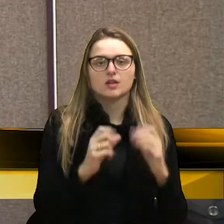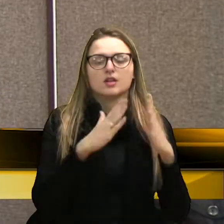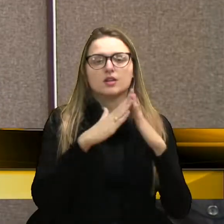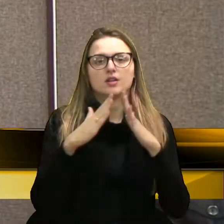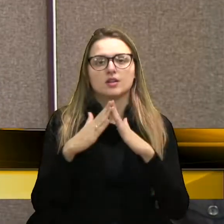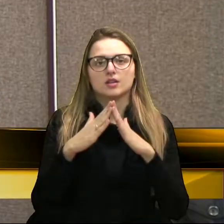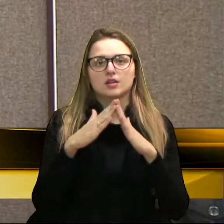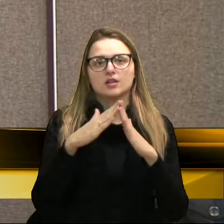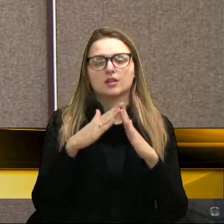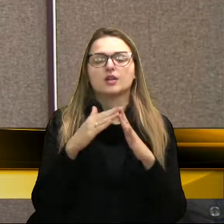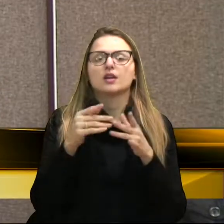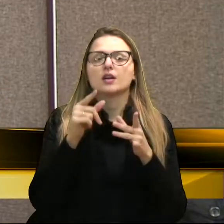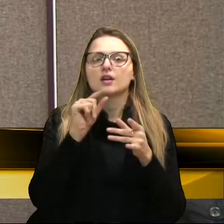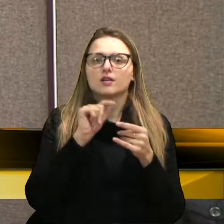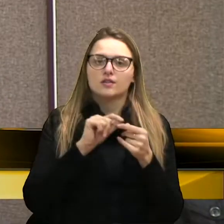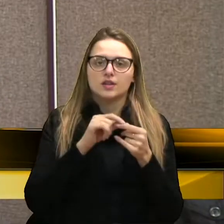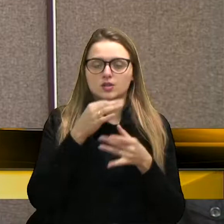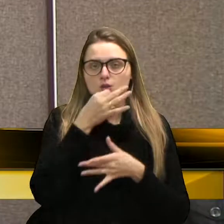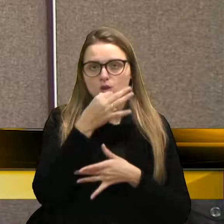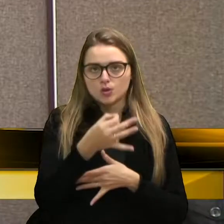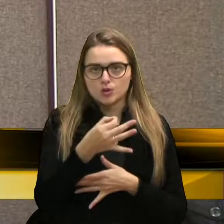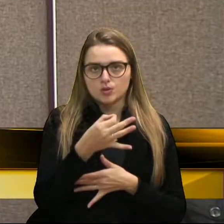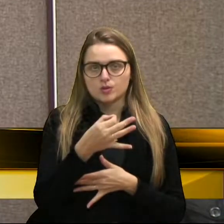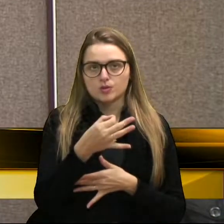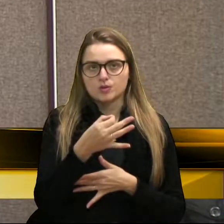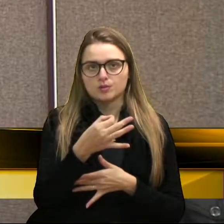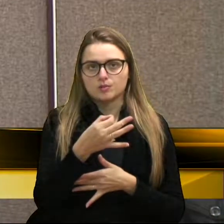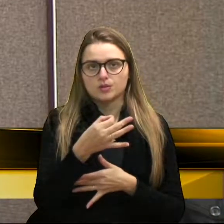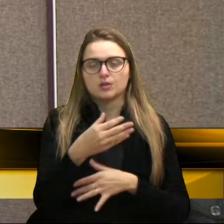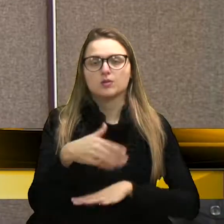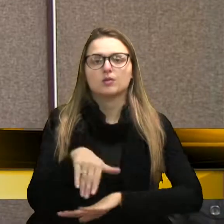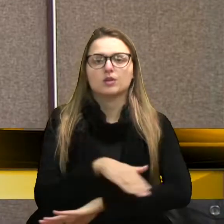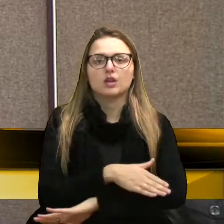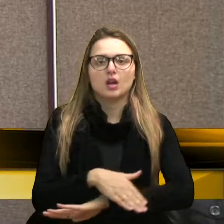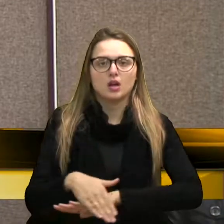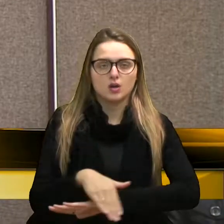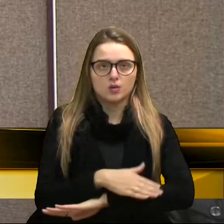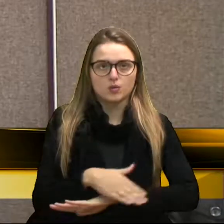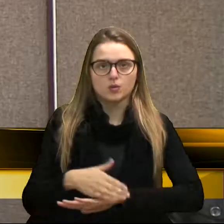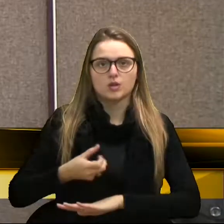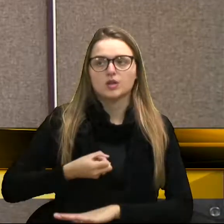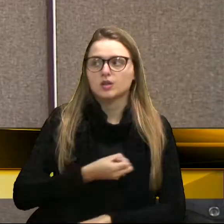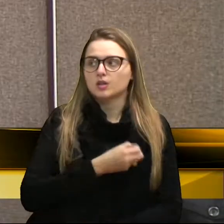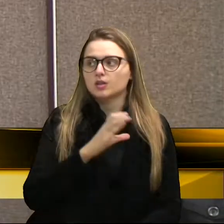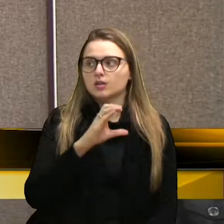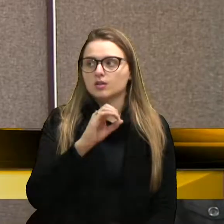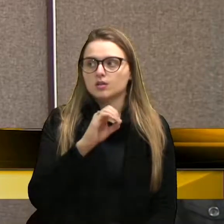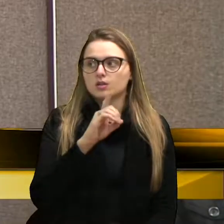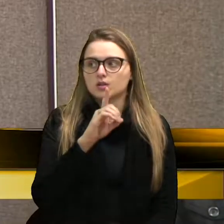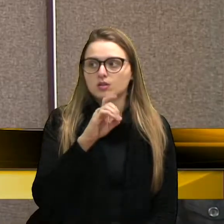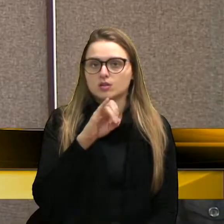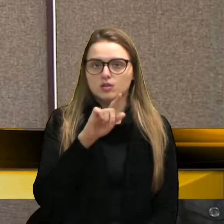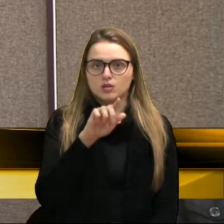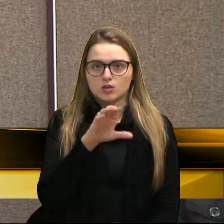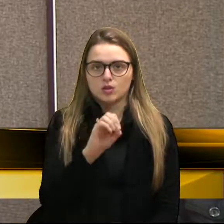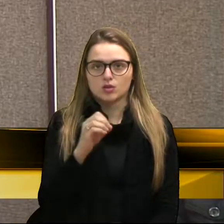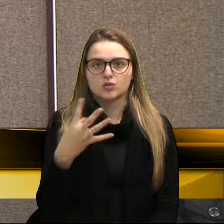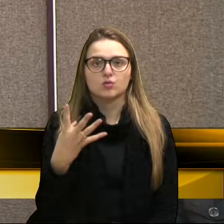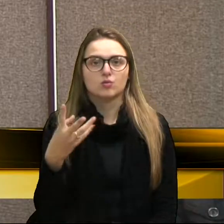Urbanismo, esta emitiu parecer informando que a via em questão codificada sob o número